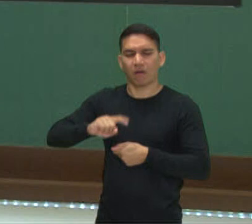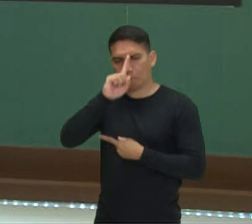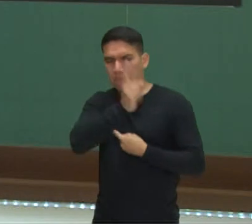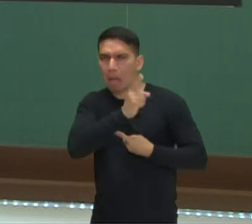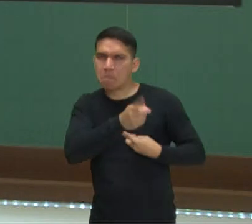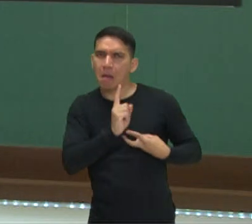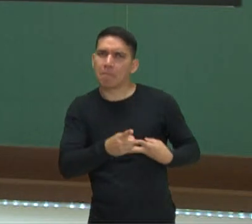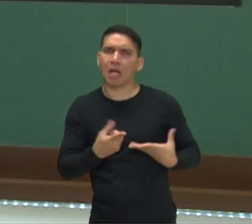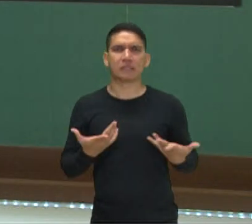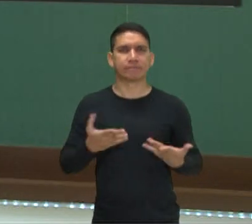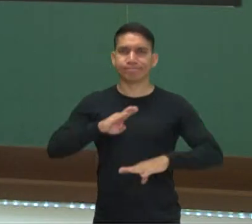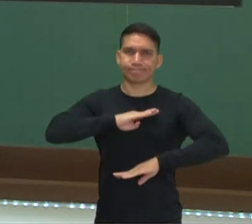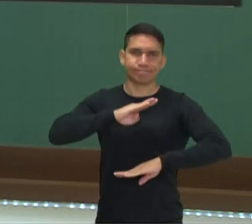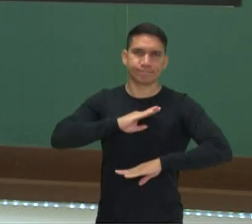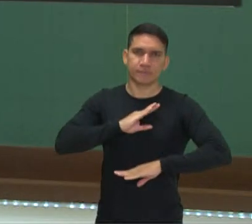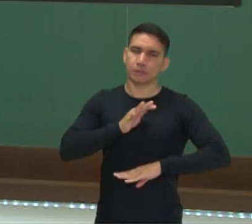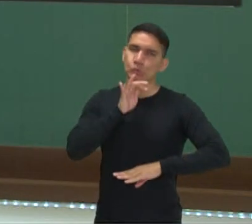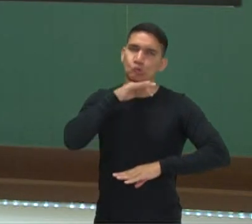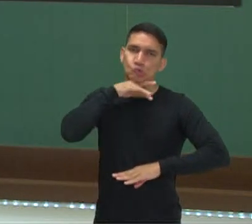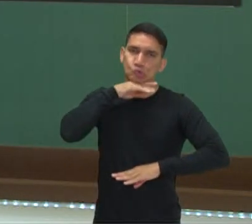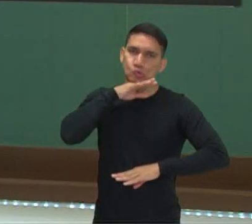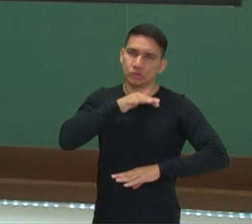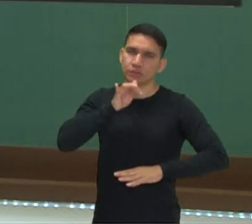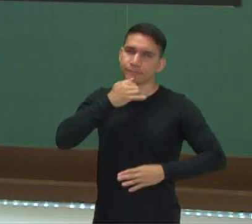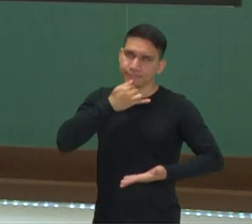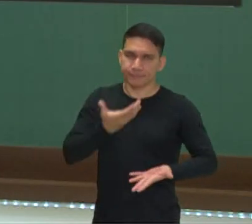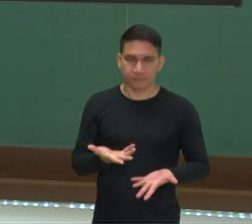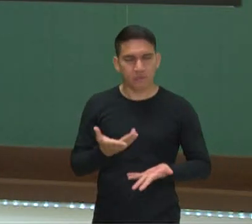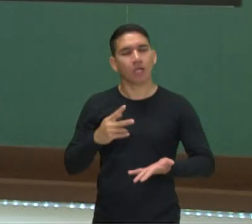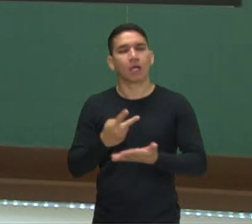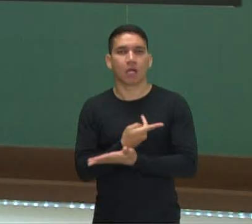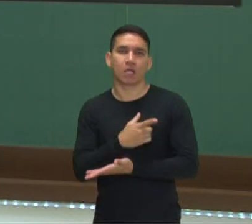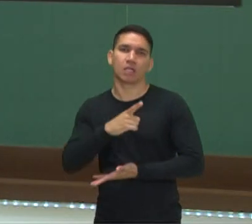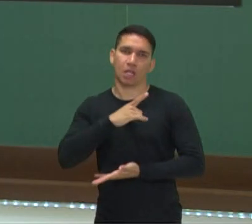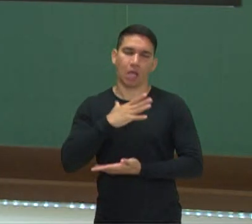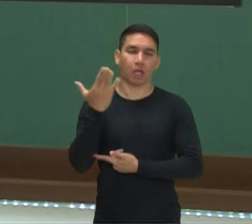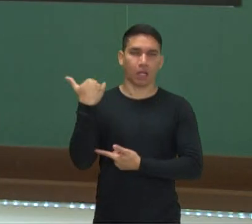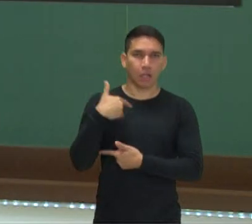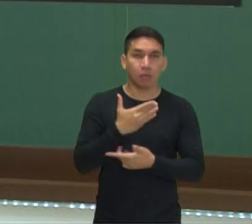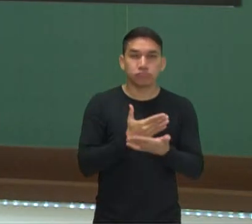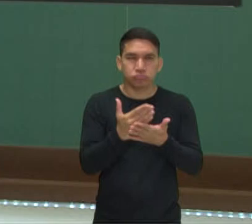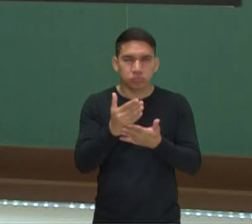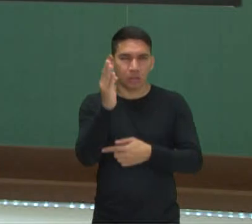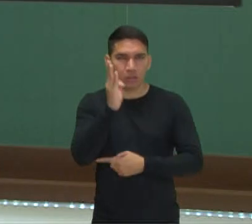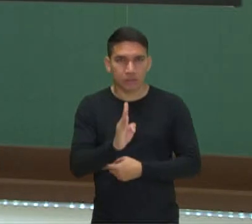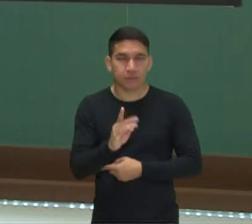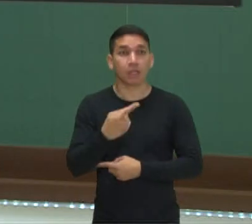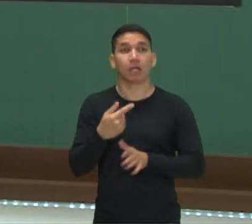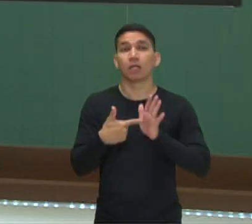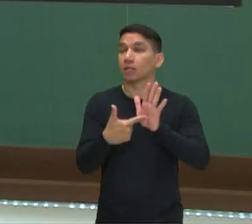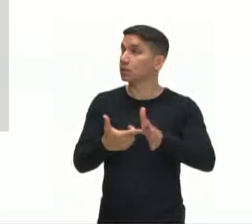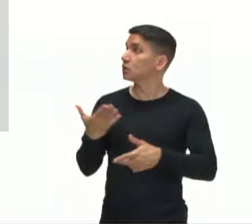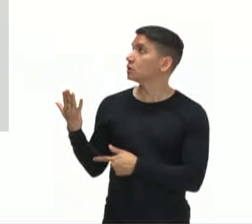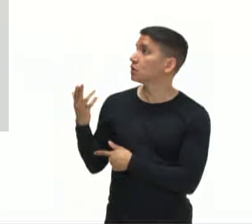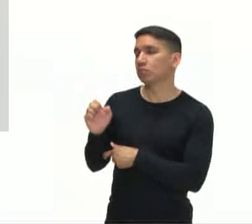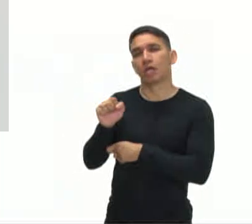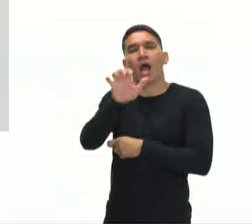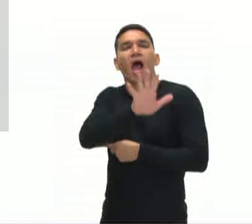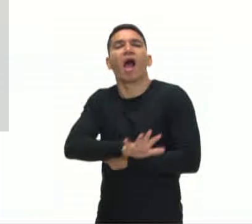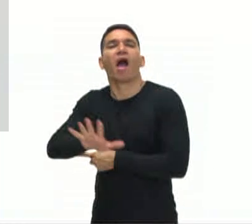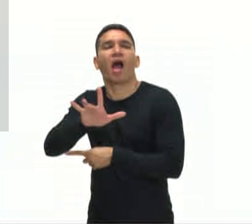sem nenhuma condição adequada. Por isso também eram escravizados os povos indígenas nesse início. E é ali as áreas que